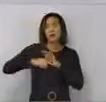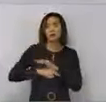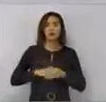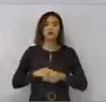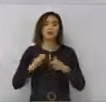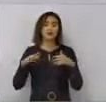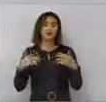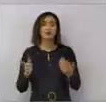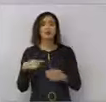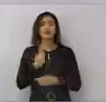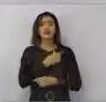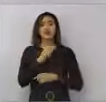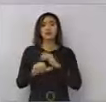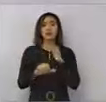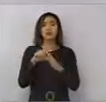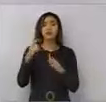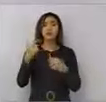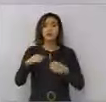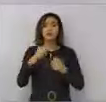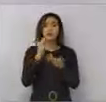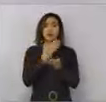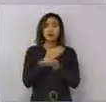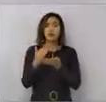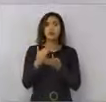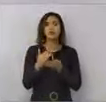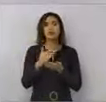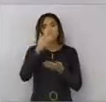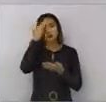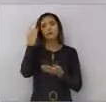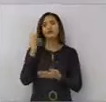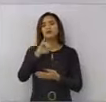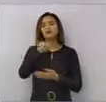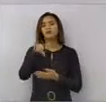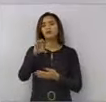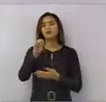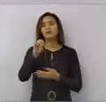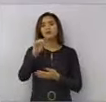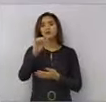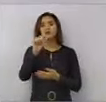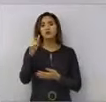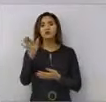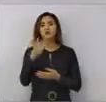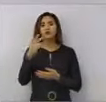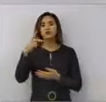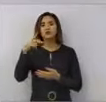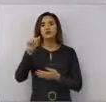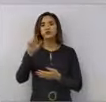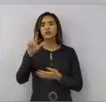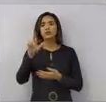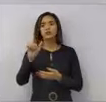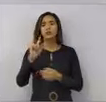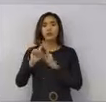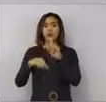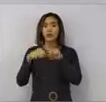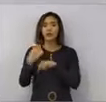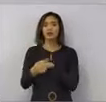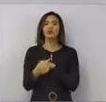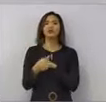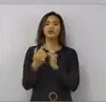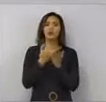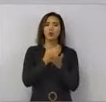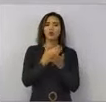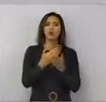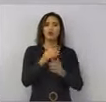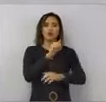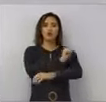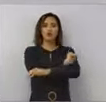a gente primeiro deve começar pela João Paulo e depois praticamente em seguida começar com